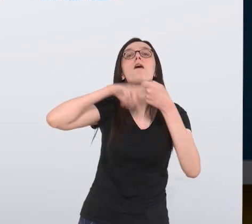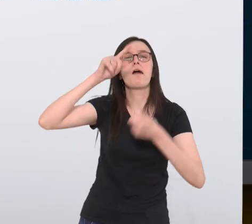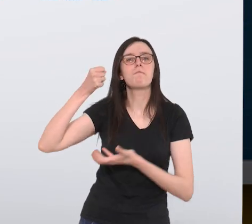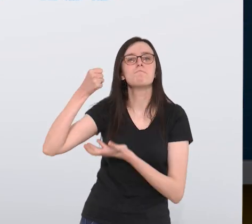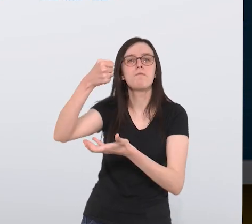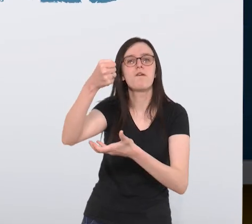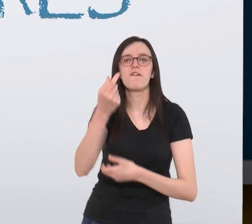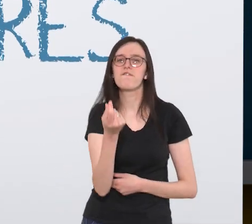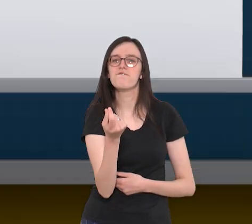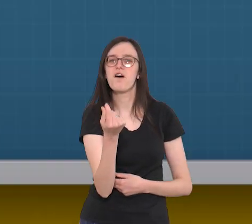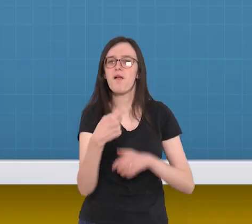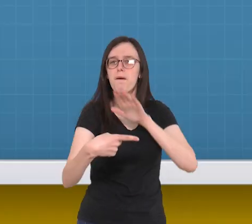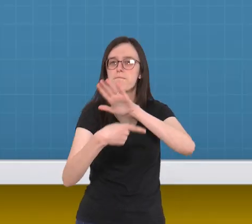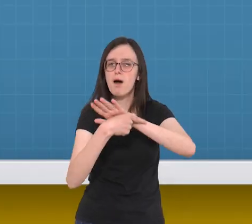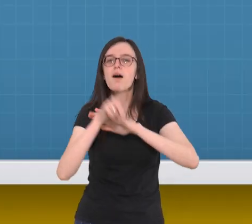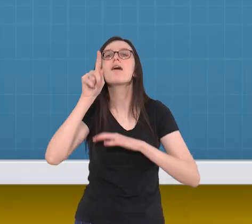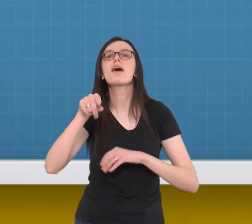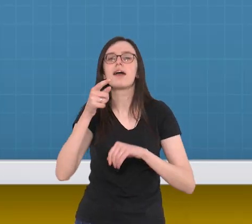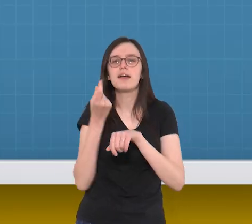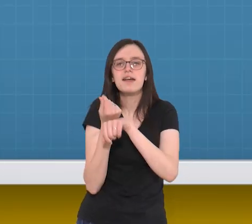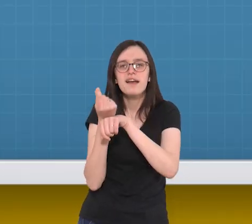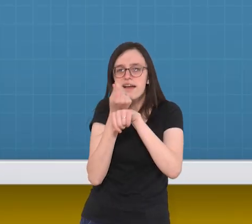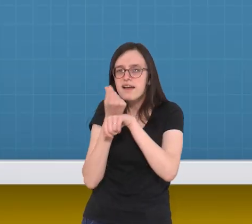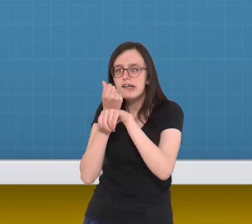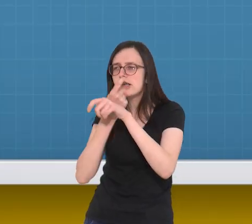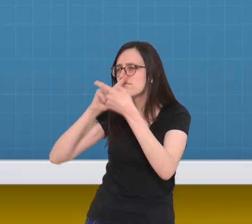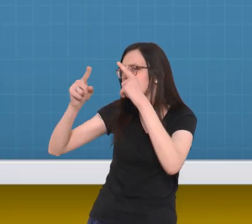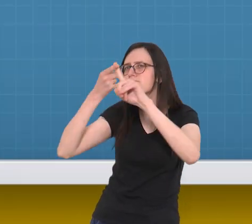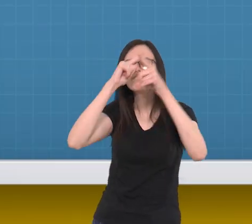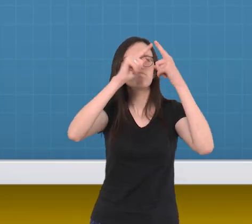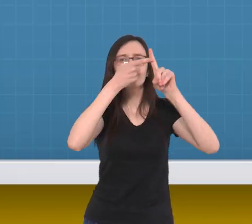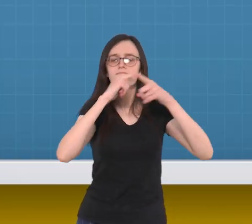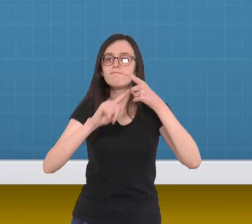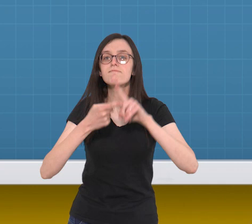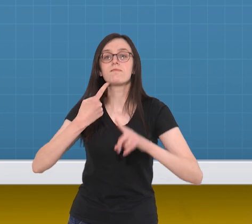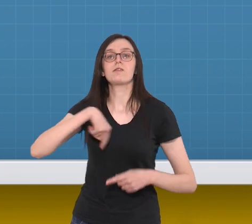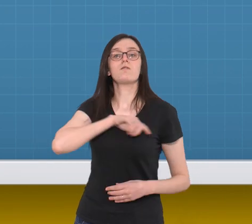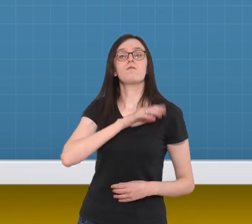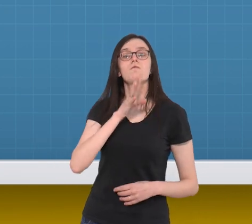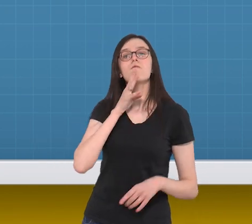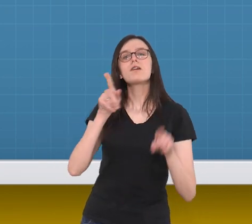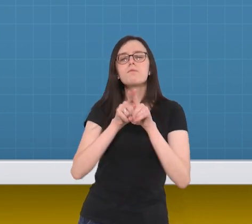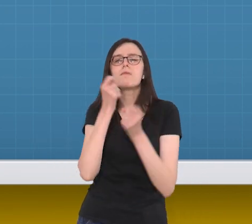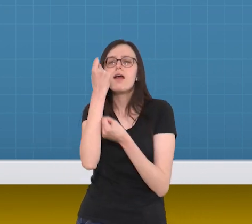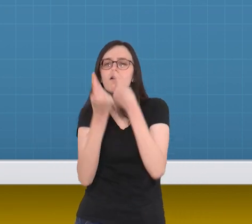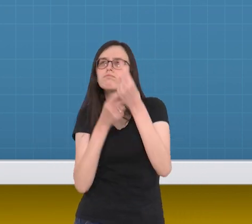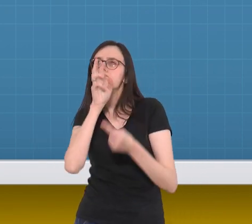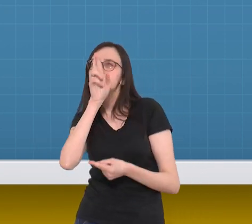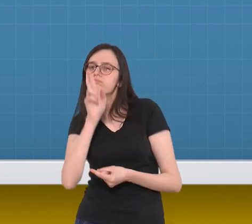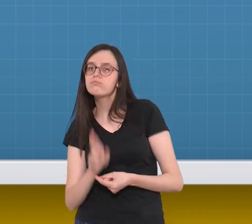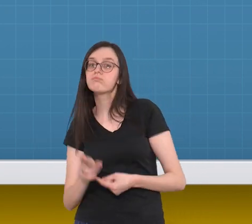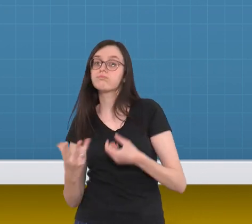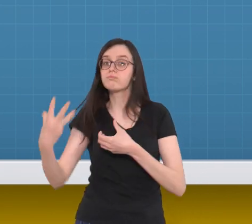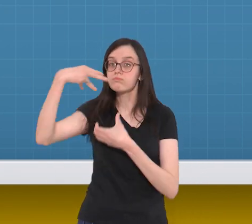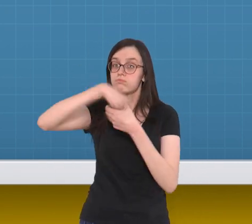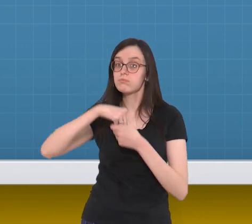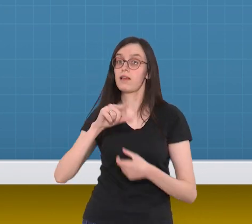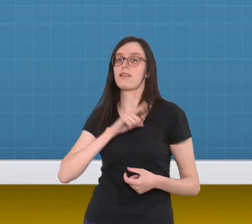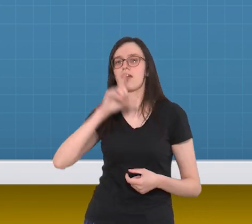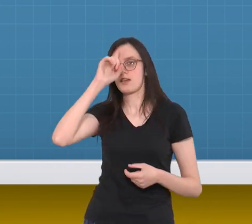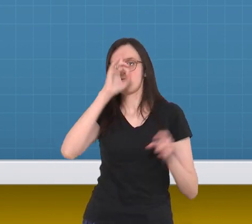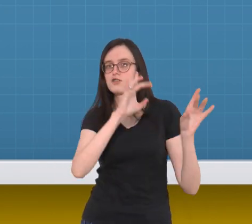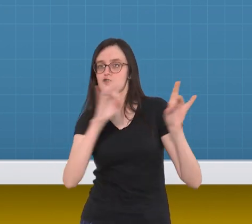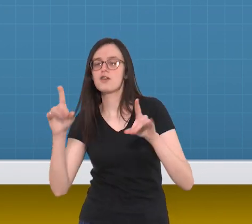Bolsa de Valores. Nós vamos entrar nela, vamos conhecer um pouquinho e vamos resolver alguns problemas que acontecem lá, nesse